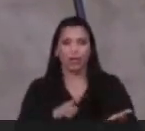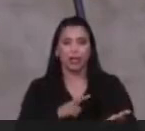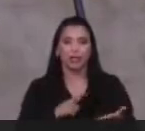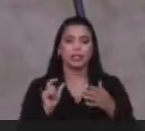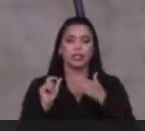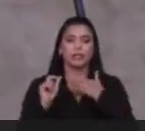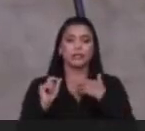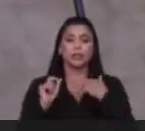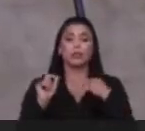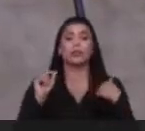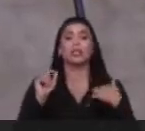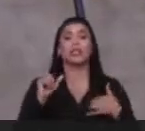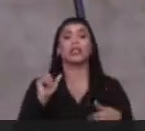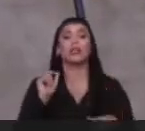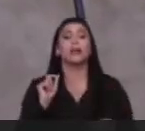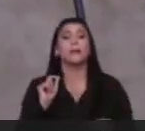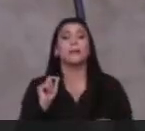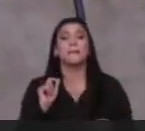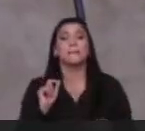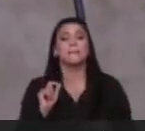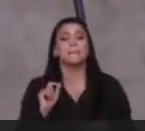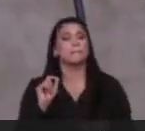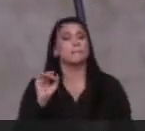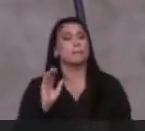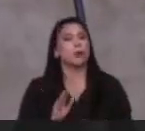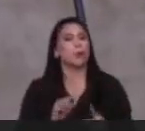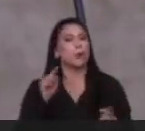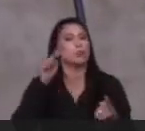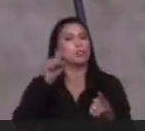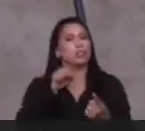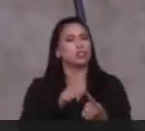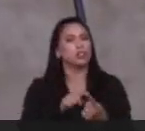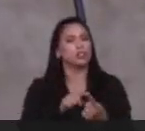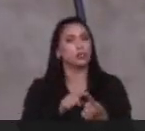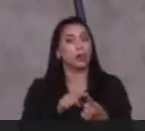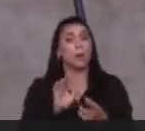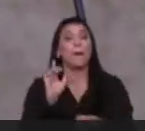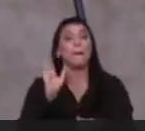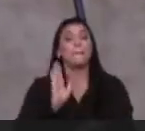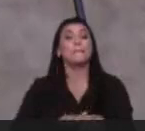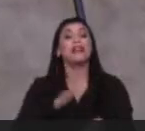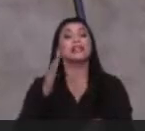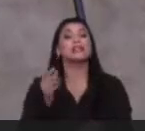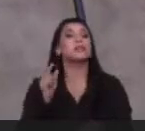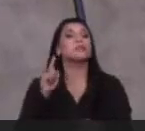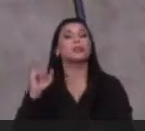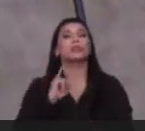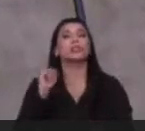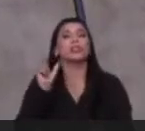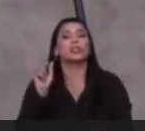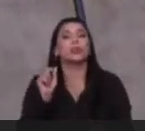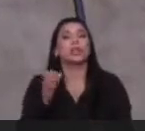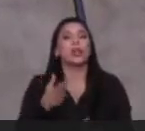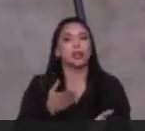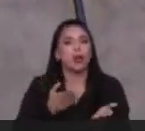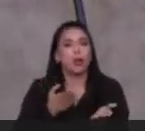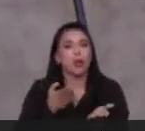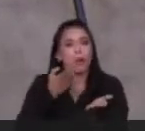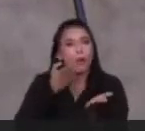que o porto de destino, importa a travessia. E